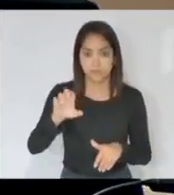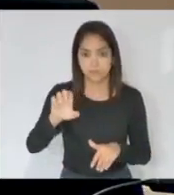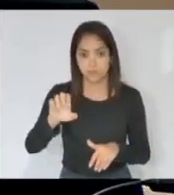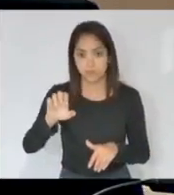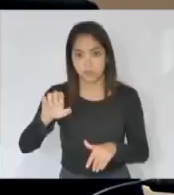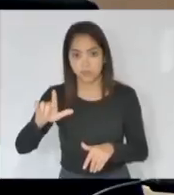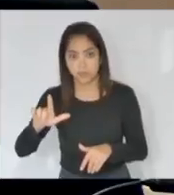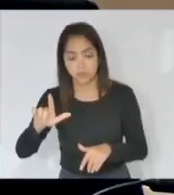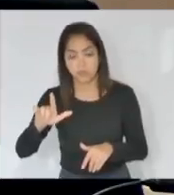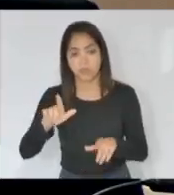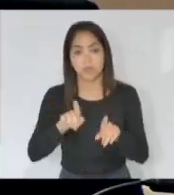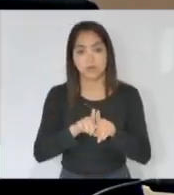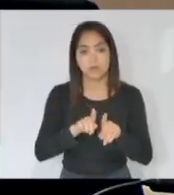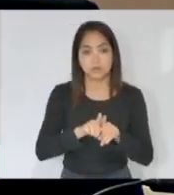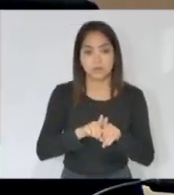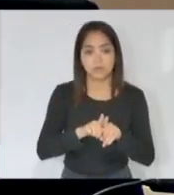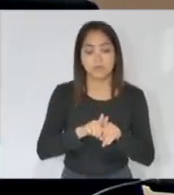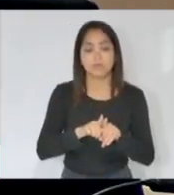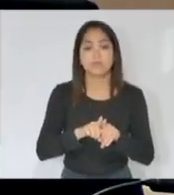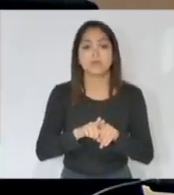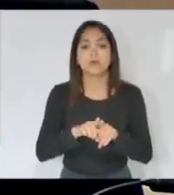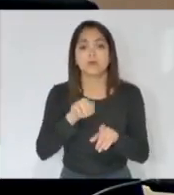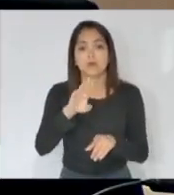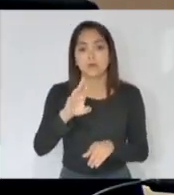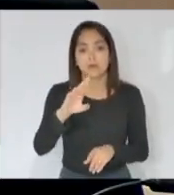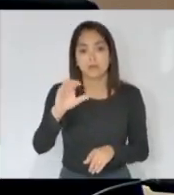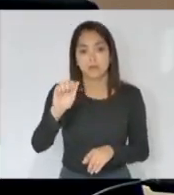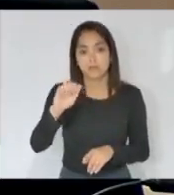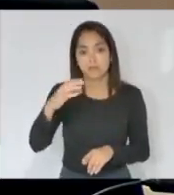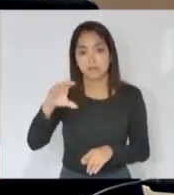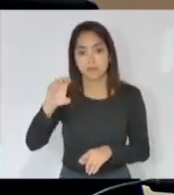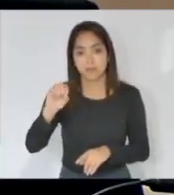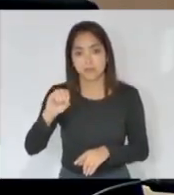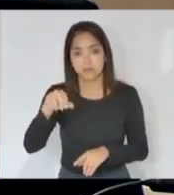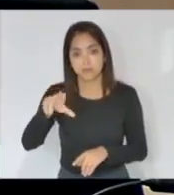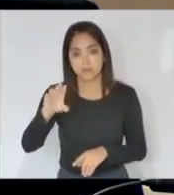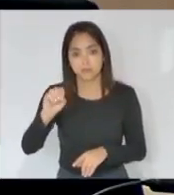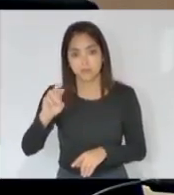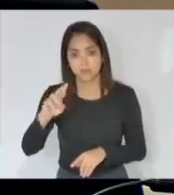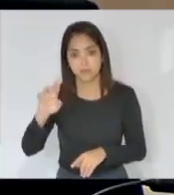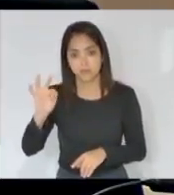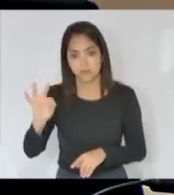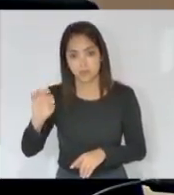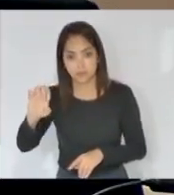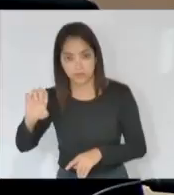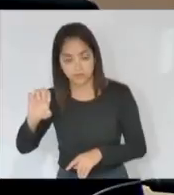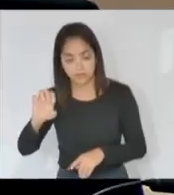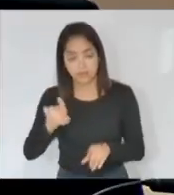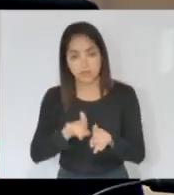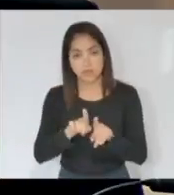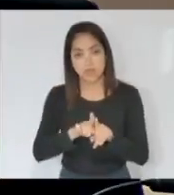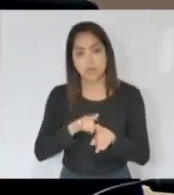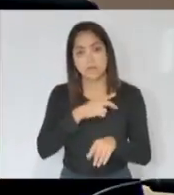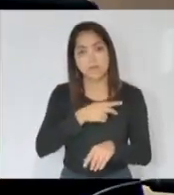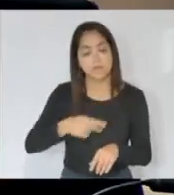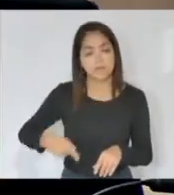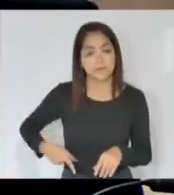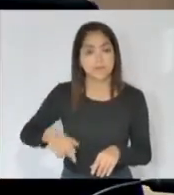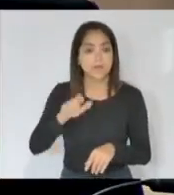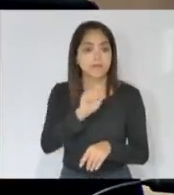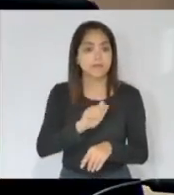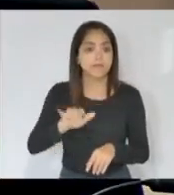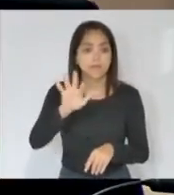do município de Braço do Norte, Roberto Curten Marcelino. Senhor presidente da Federação